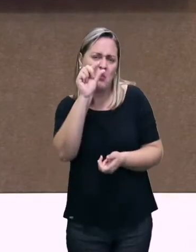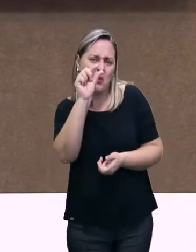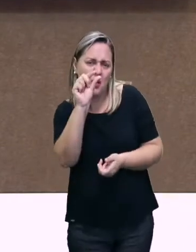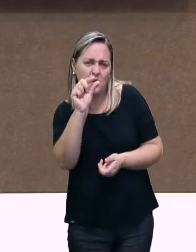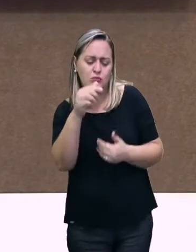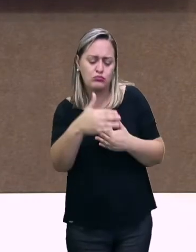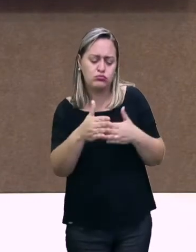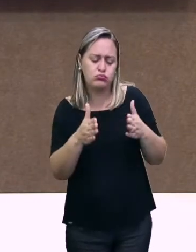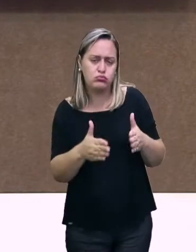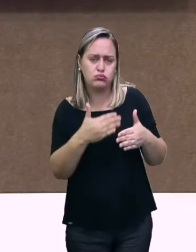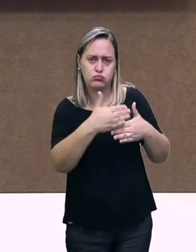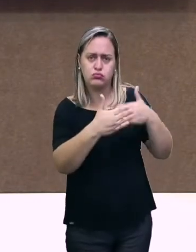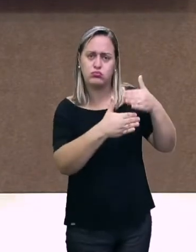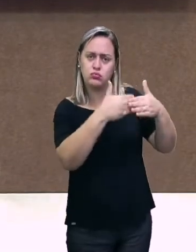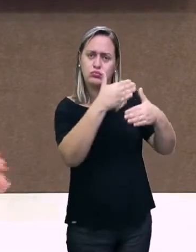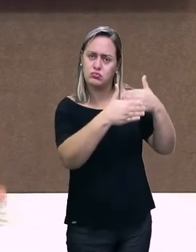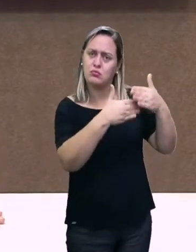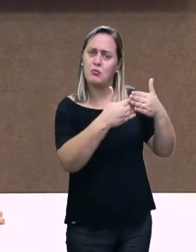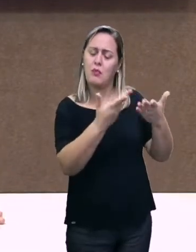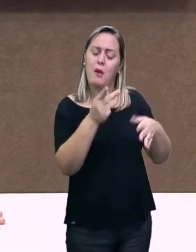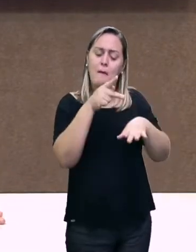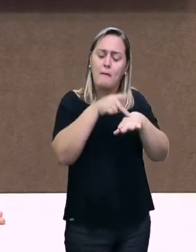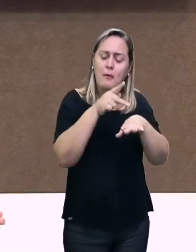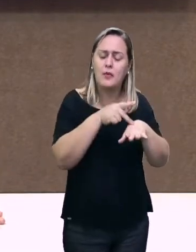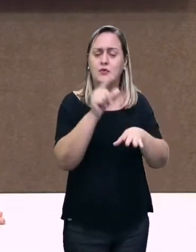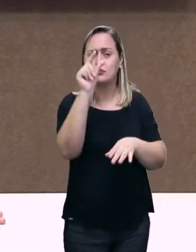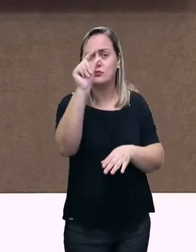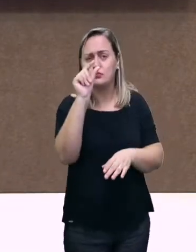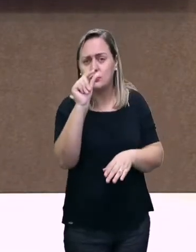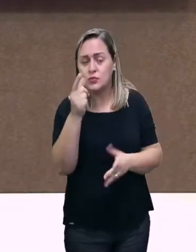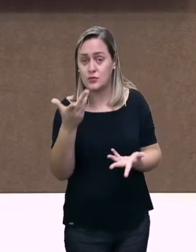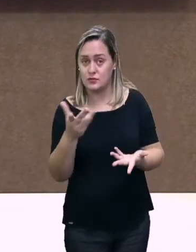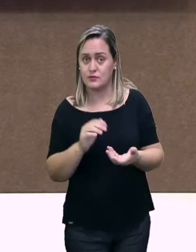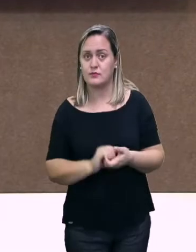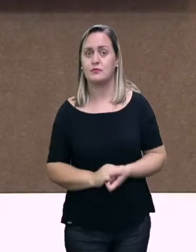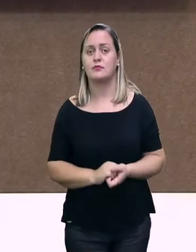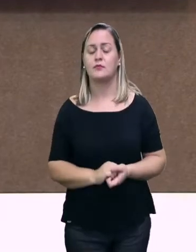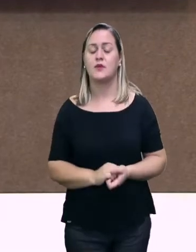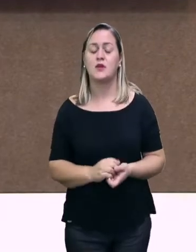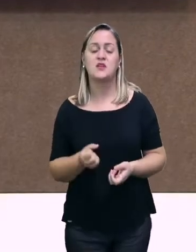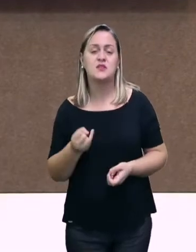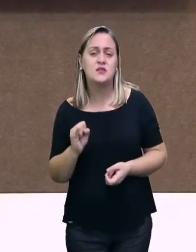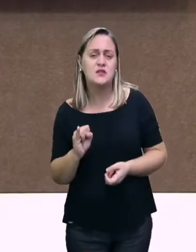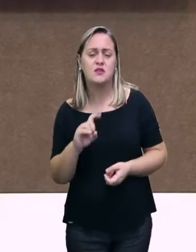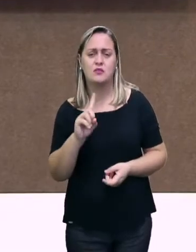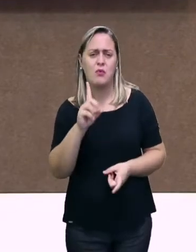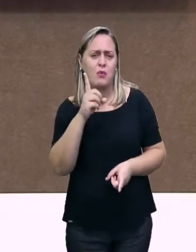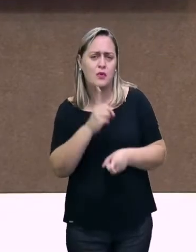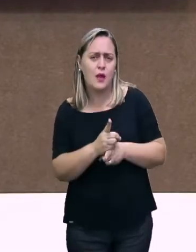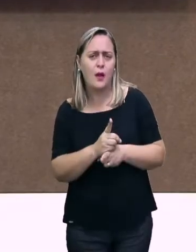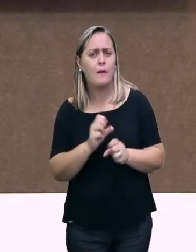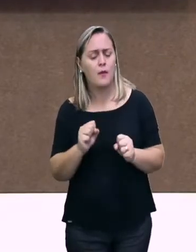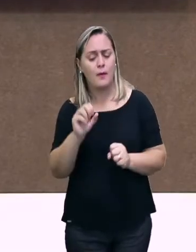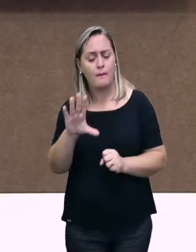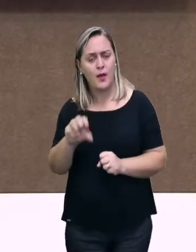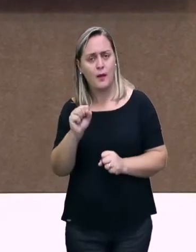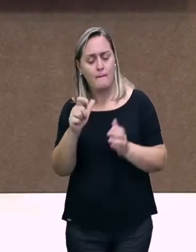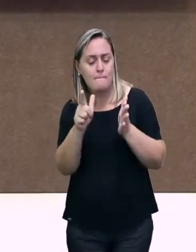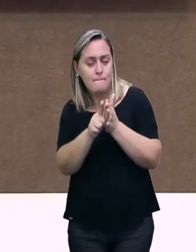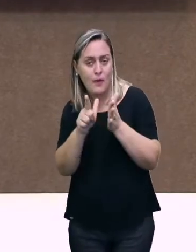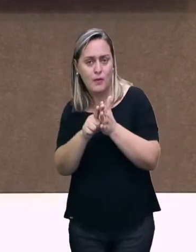só, pequenas. Ah, professora, mas eu não consegui achar. Pode adaptar com papel, você amassa o papel, faz